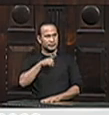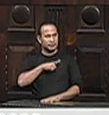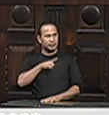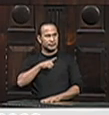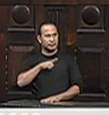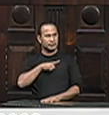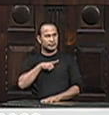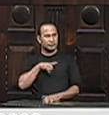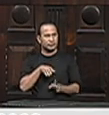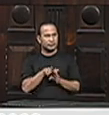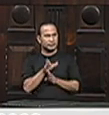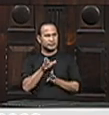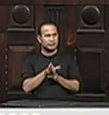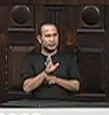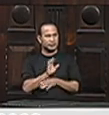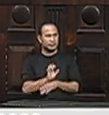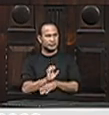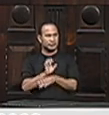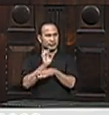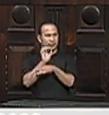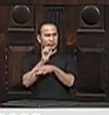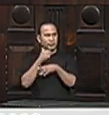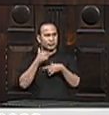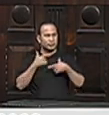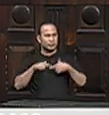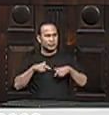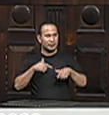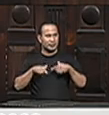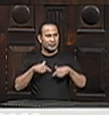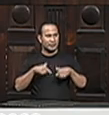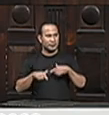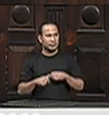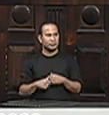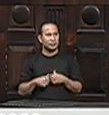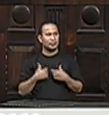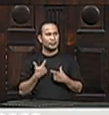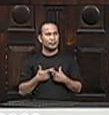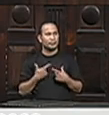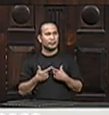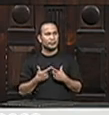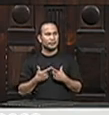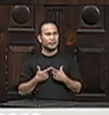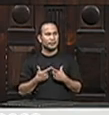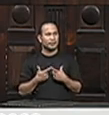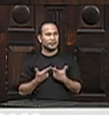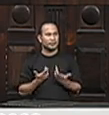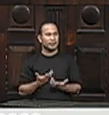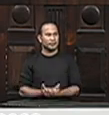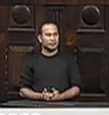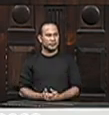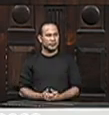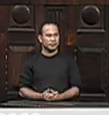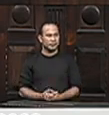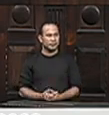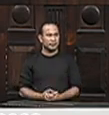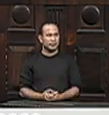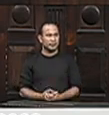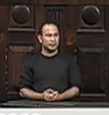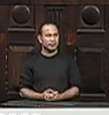já fui sindicalista, fui inclusive dirigente sindical. Sei a